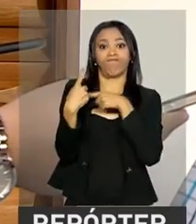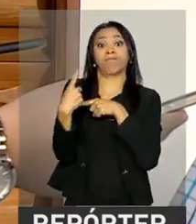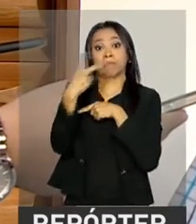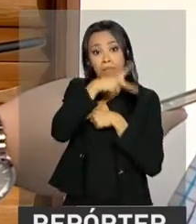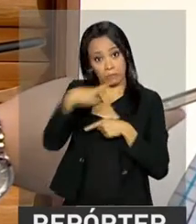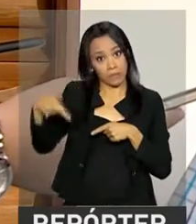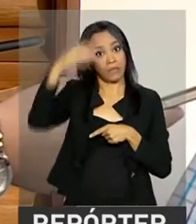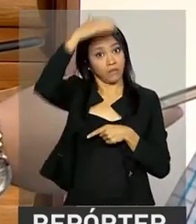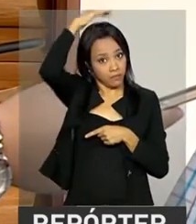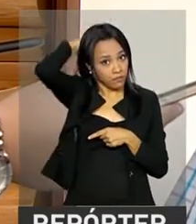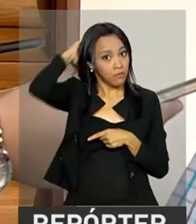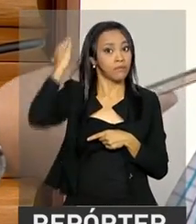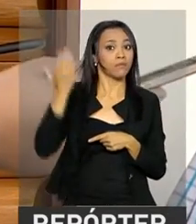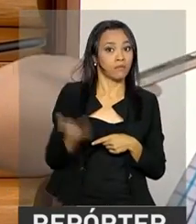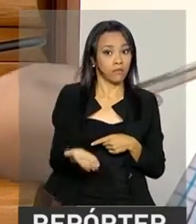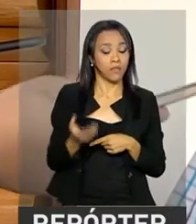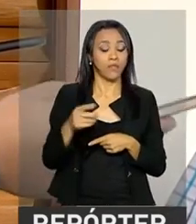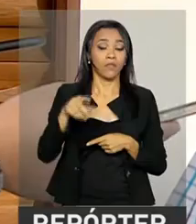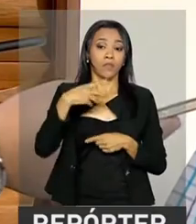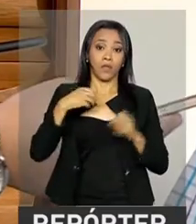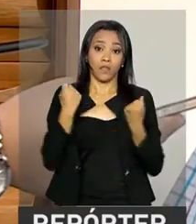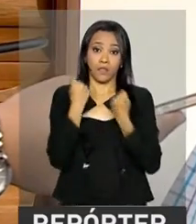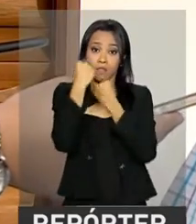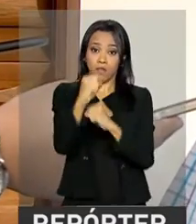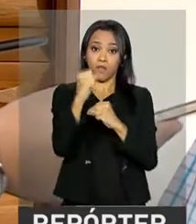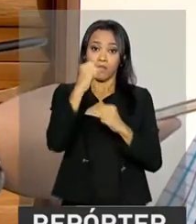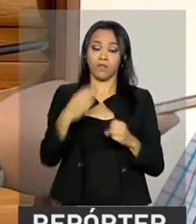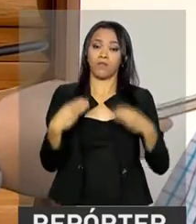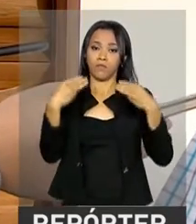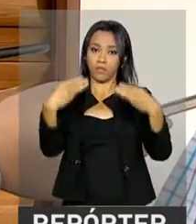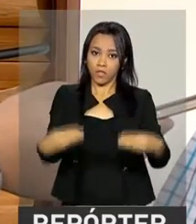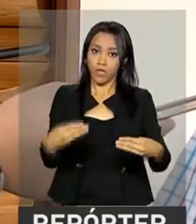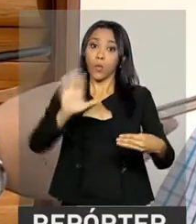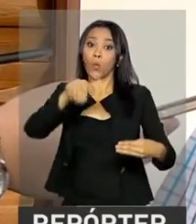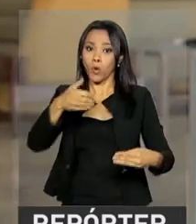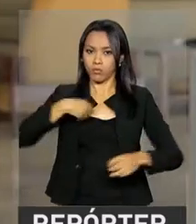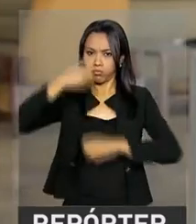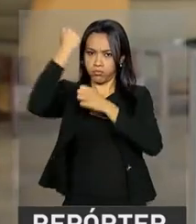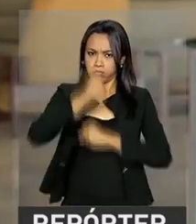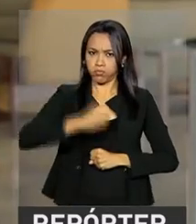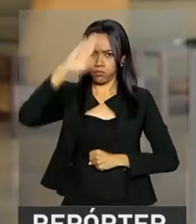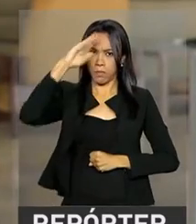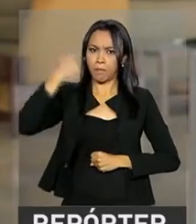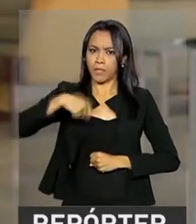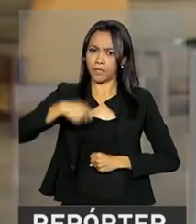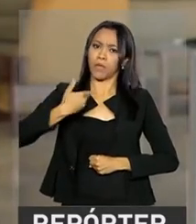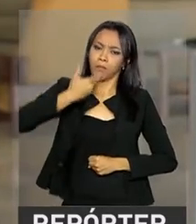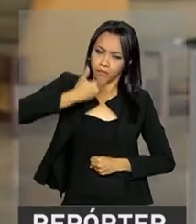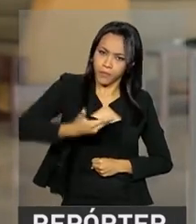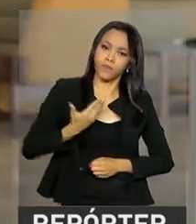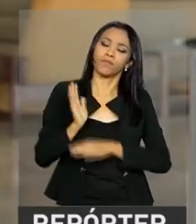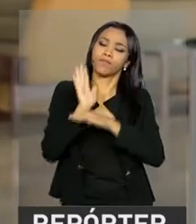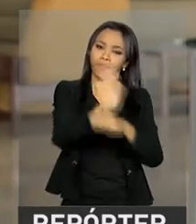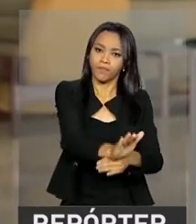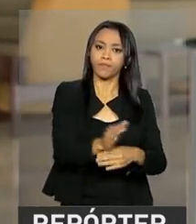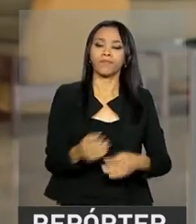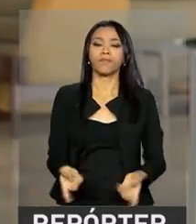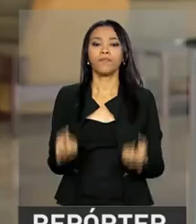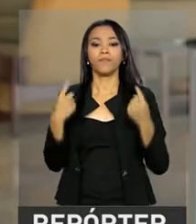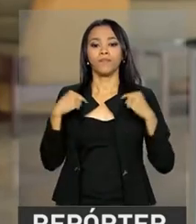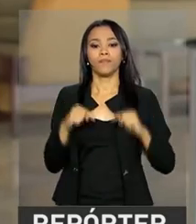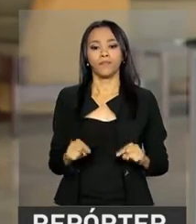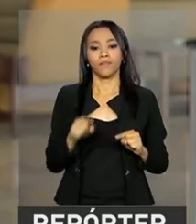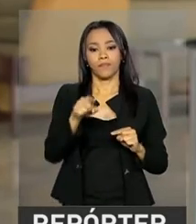presidente da república à defesa e as forças armadas quando necessário e o ministro da justiça